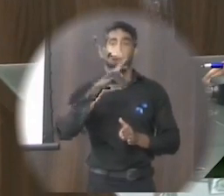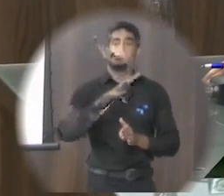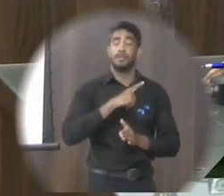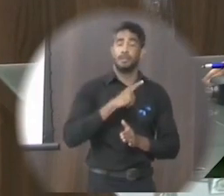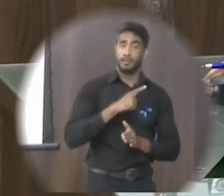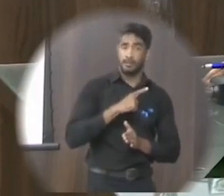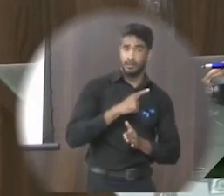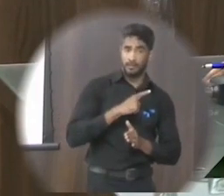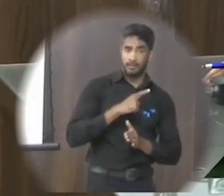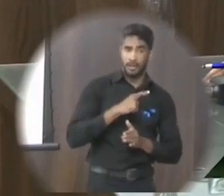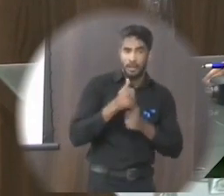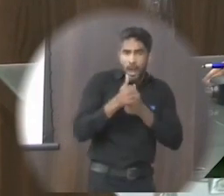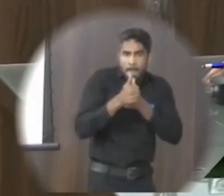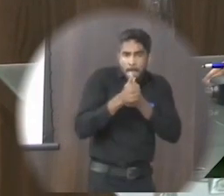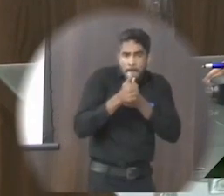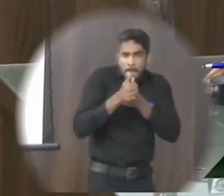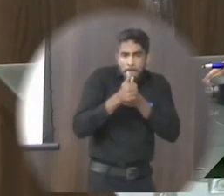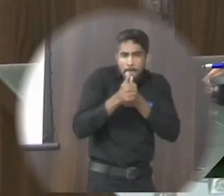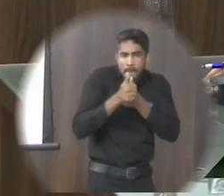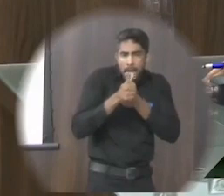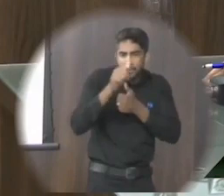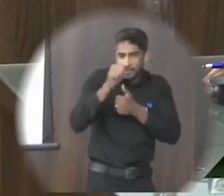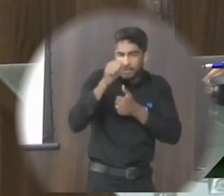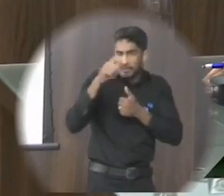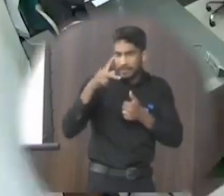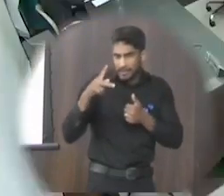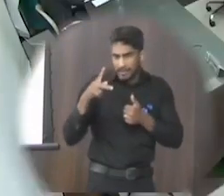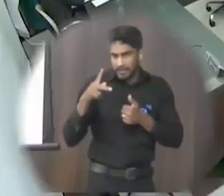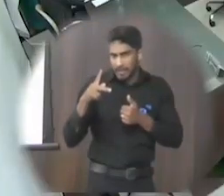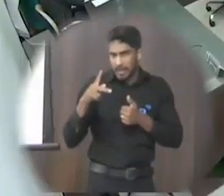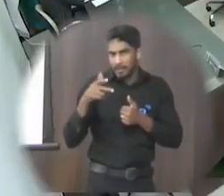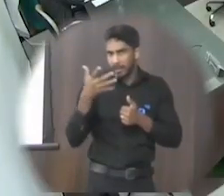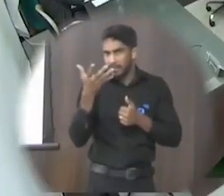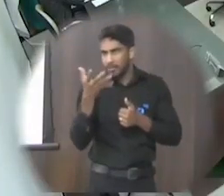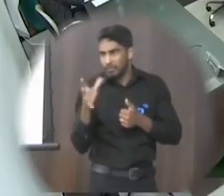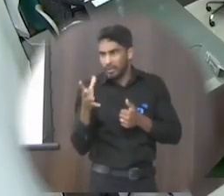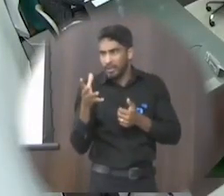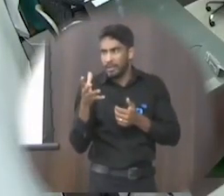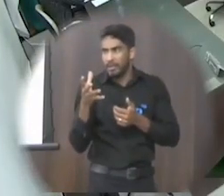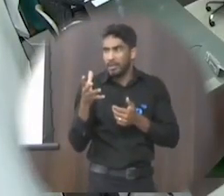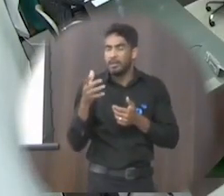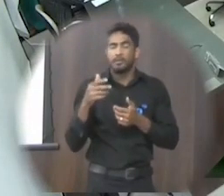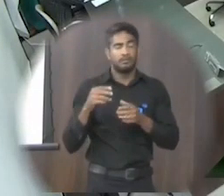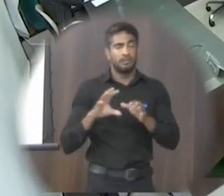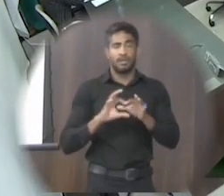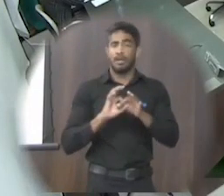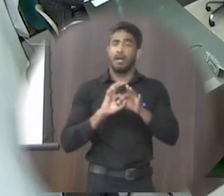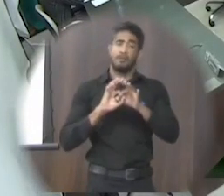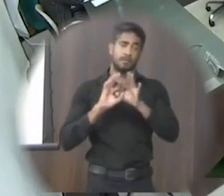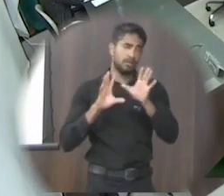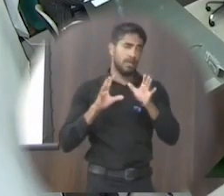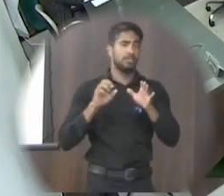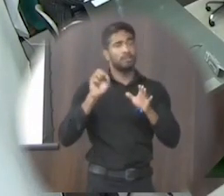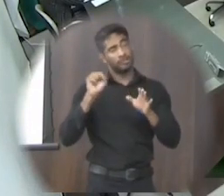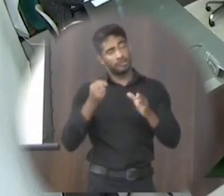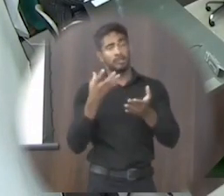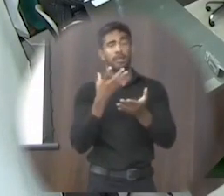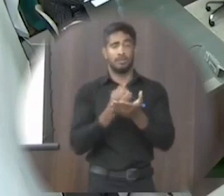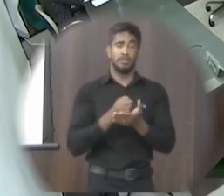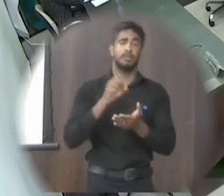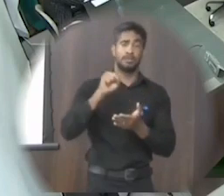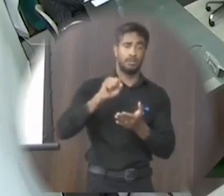quem está prestes a aposentar, quem não quiser aderir, então ele fica à vontade, ele pode aderir ou não.